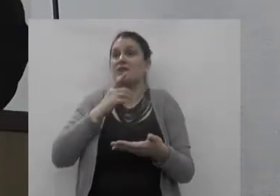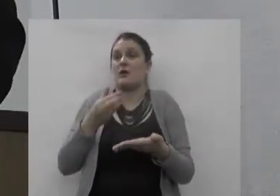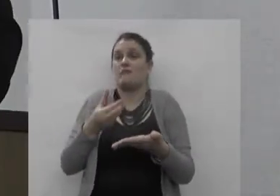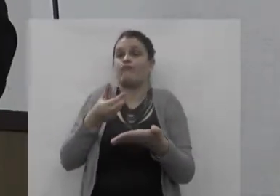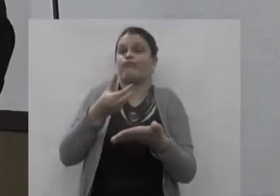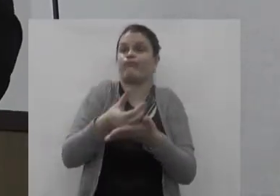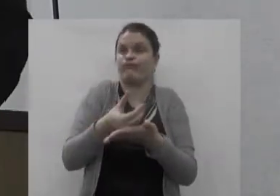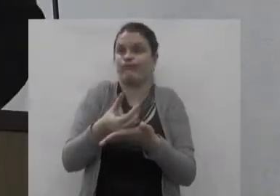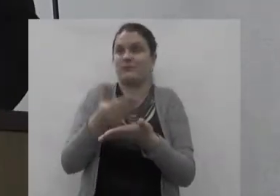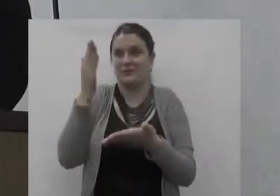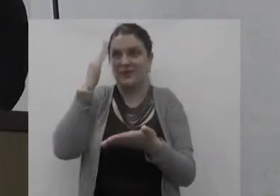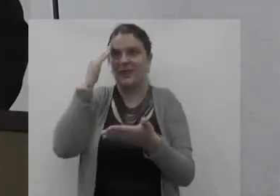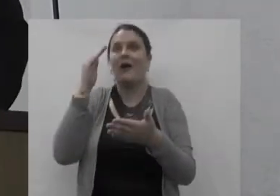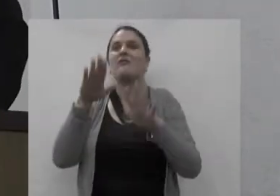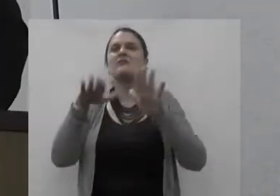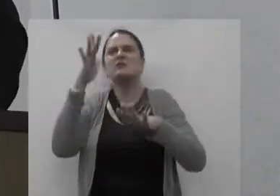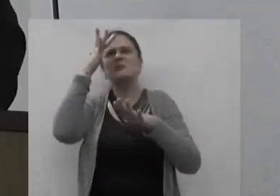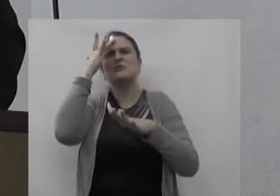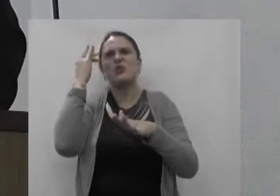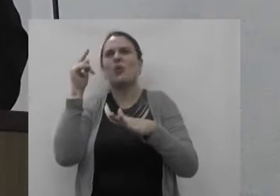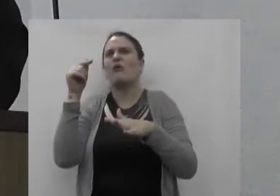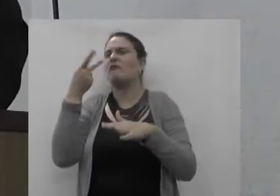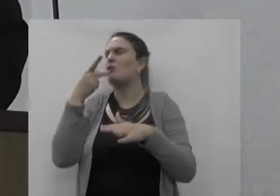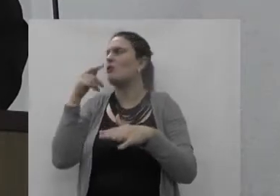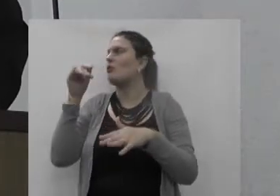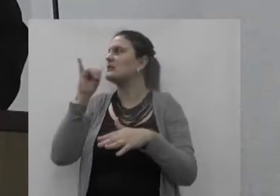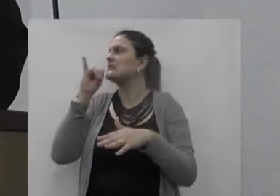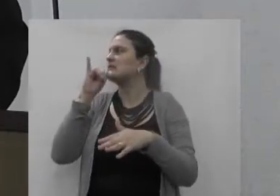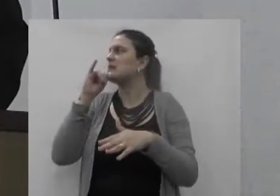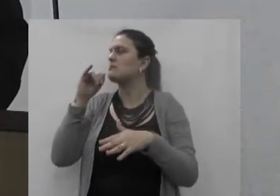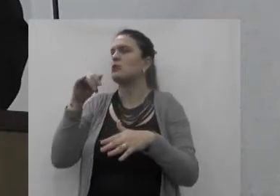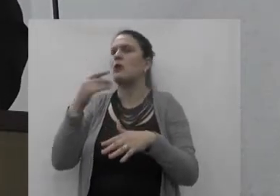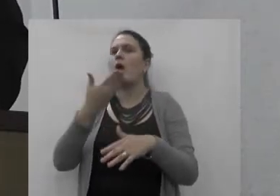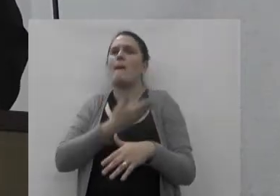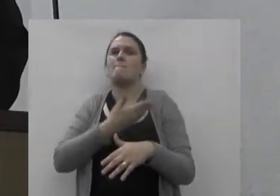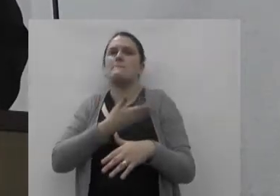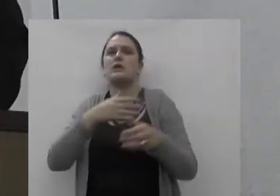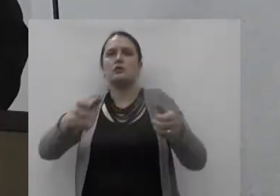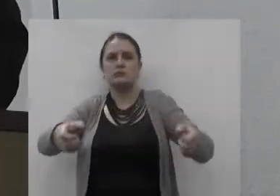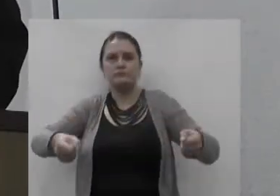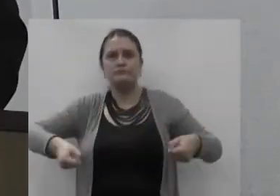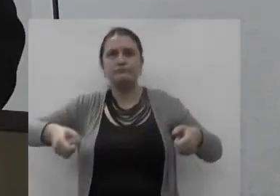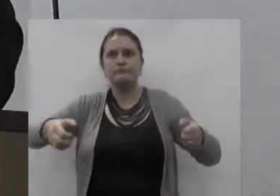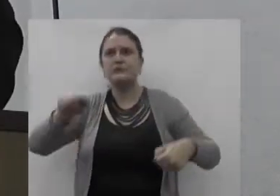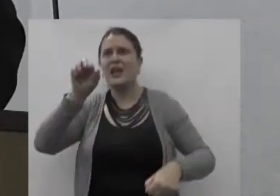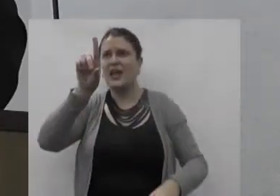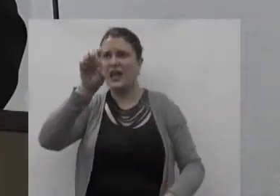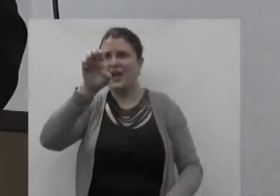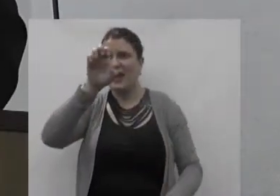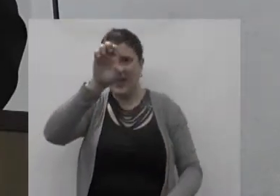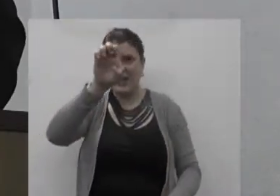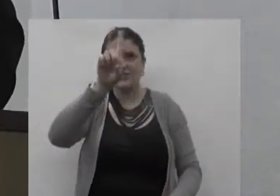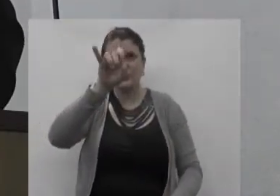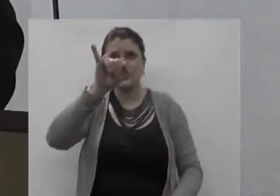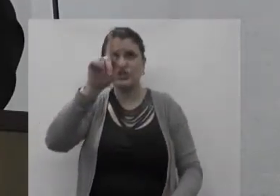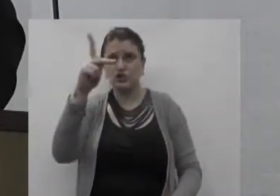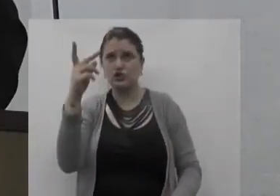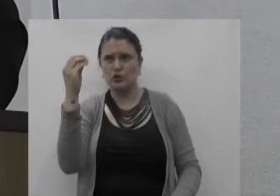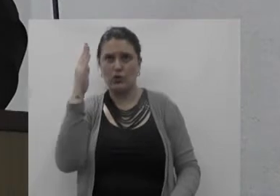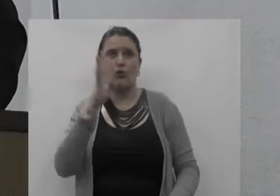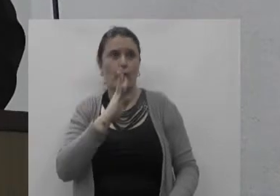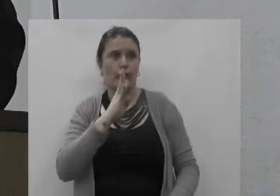para os senhores terem uma ideia, por exemplo, o nosso amigo cadeirante, o Edinho, ele não consegue